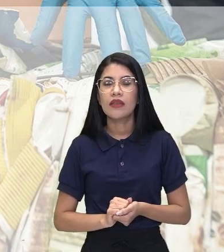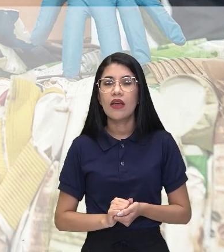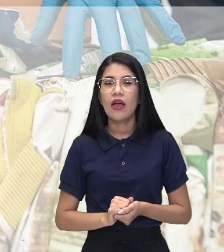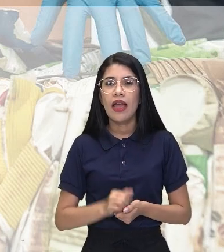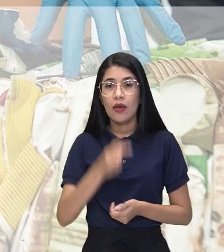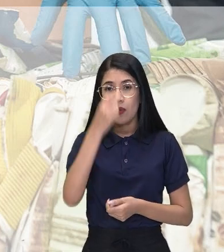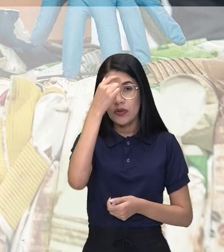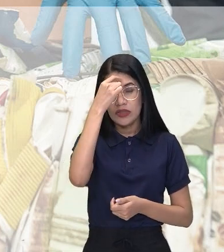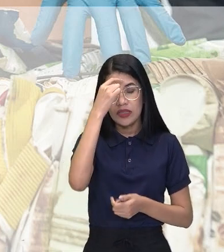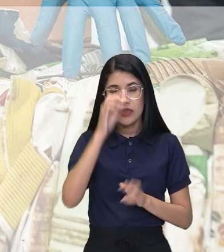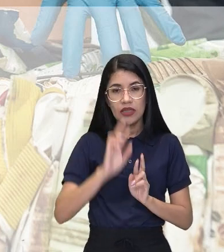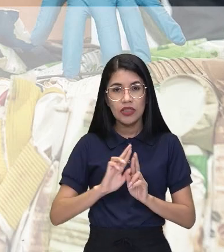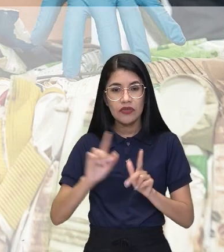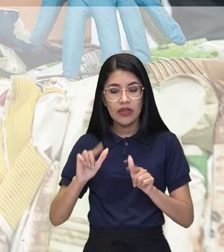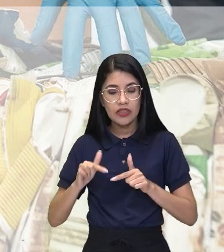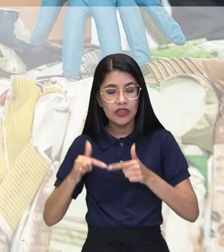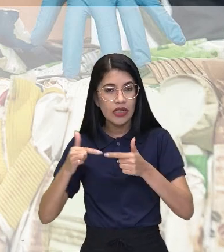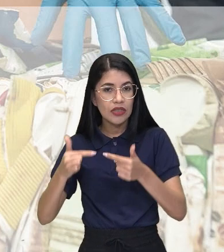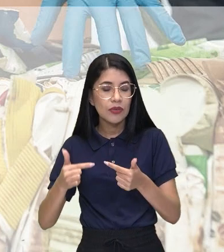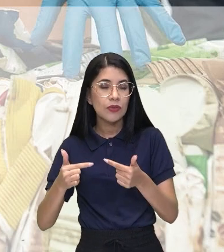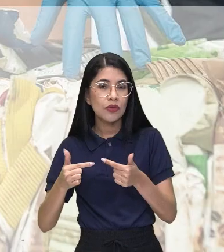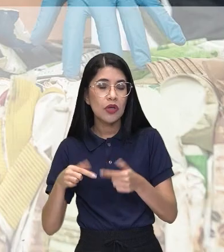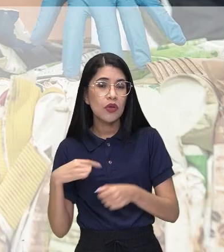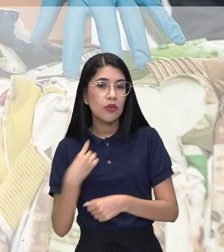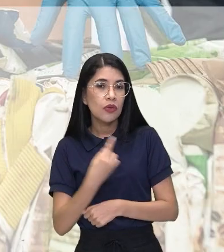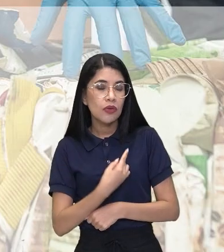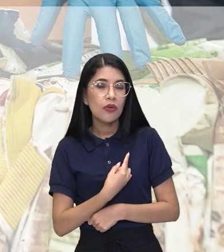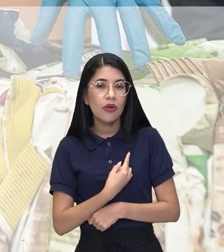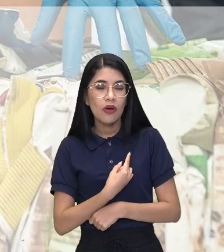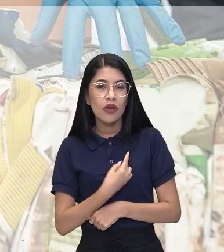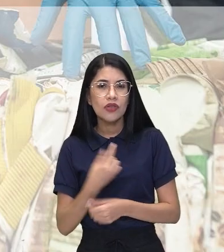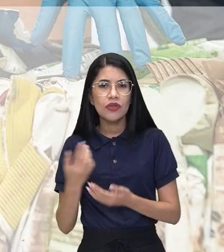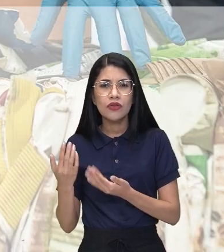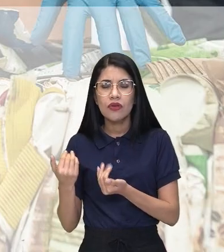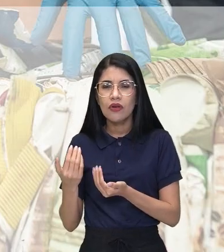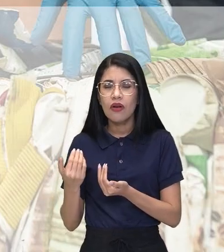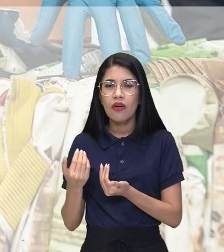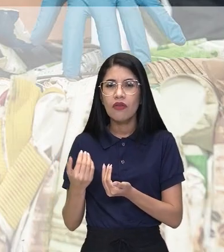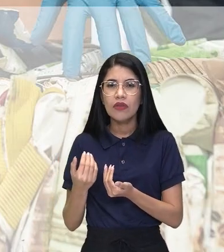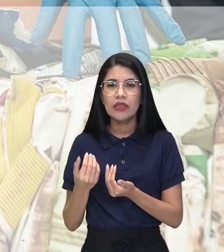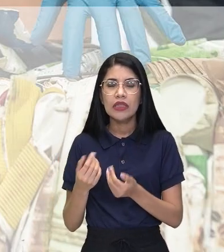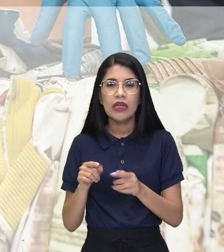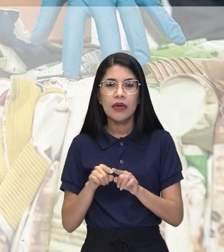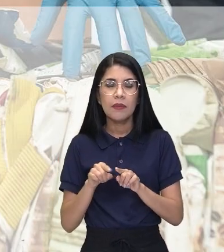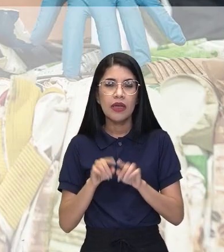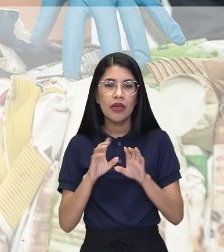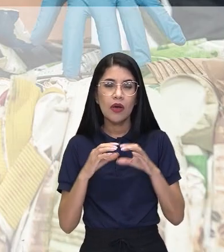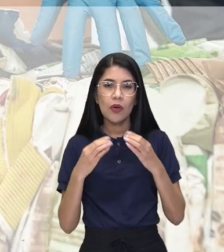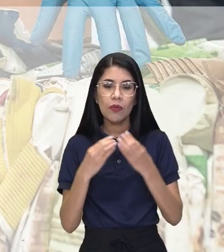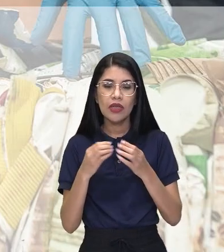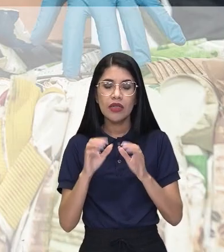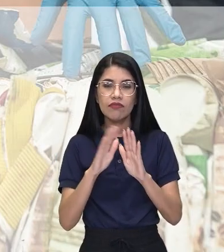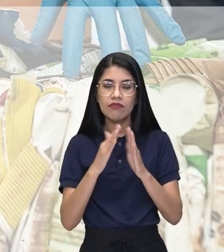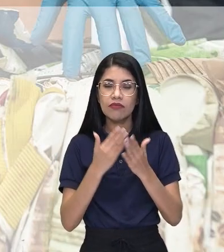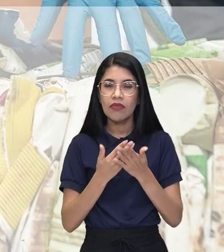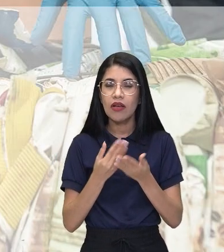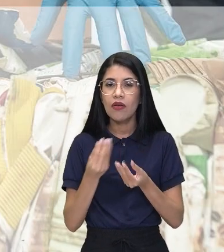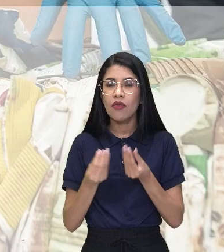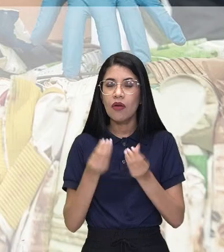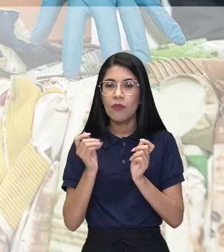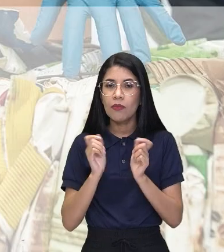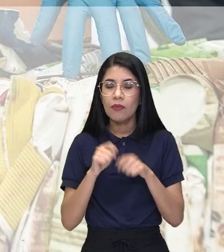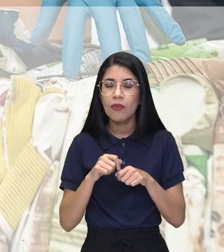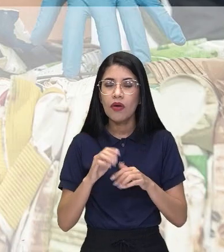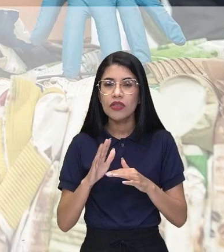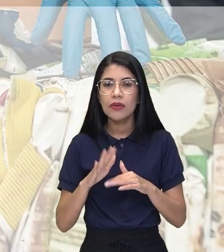são determinadas atitudes. O que a gente aqui, enquanto jovem, né, enquanto comunidade escolar, o que a gente pode fazer para